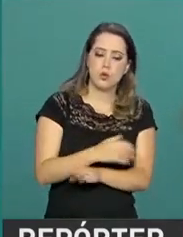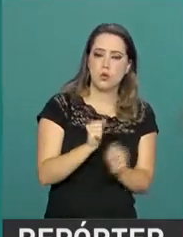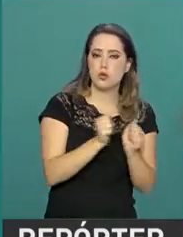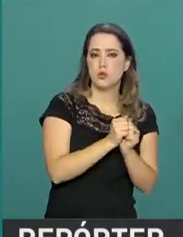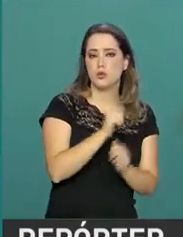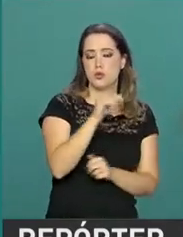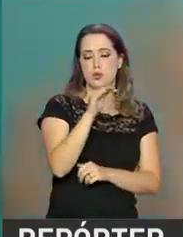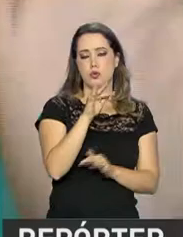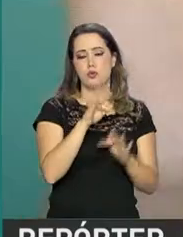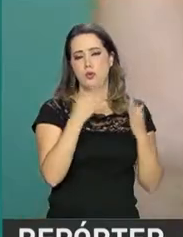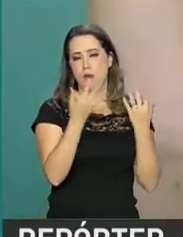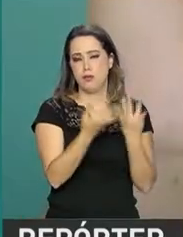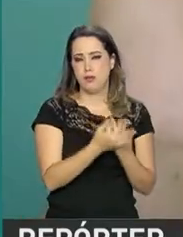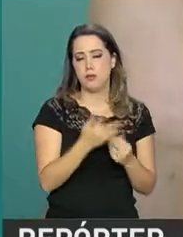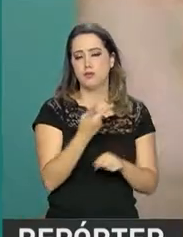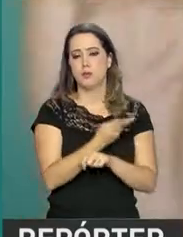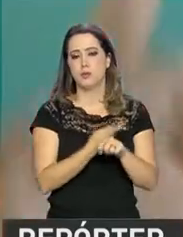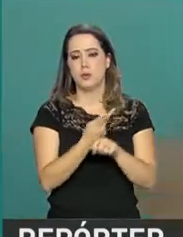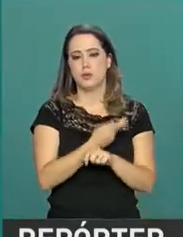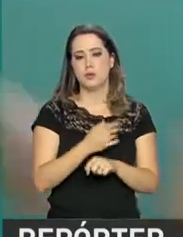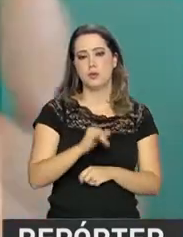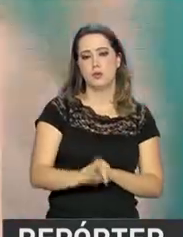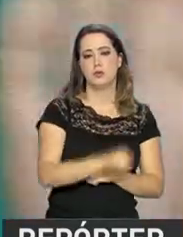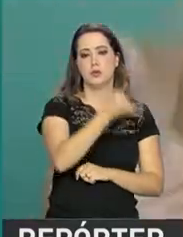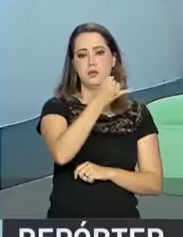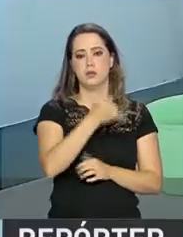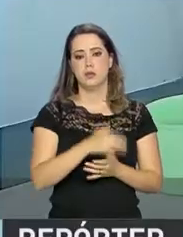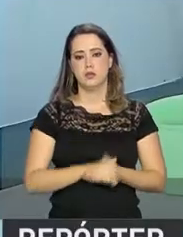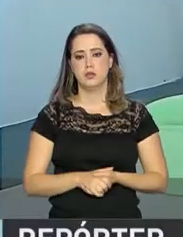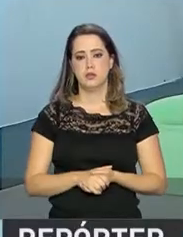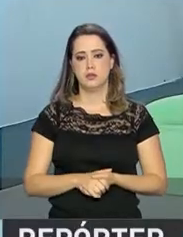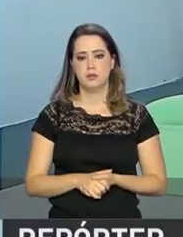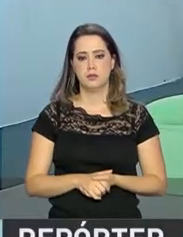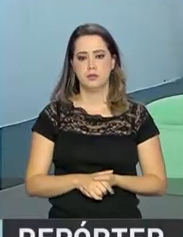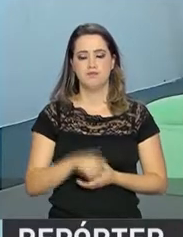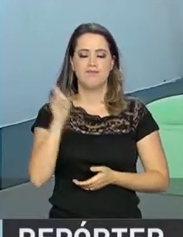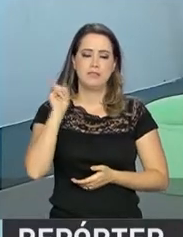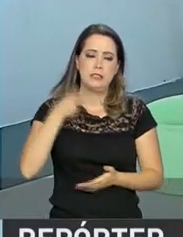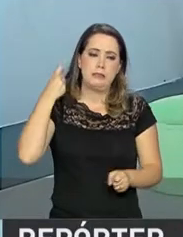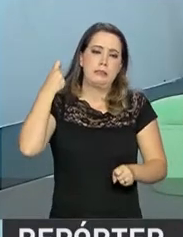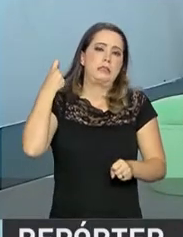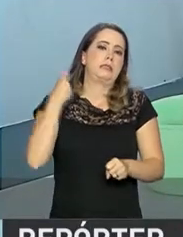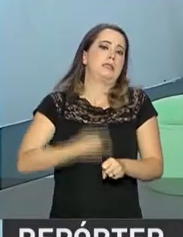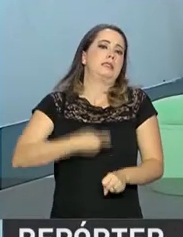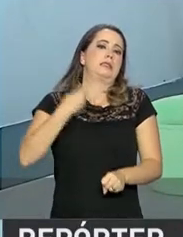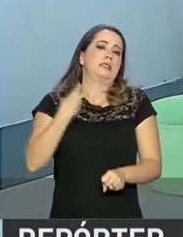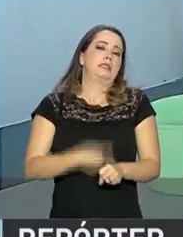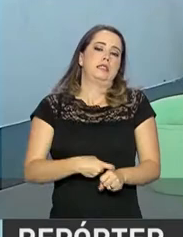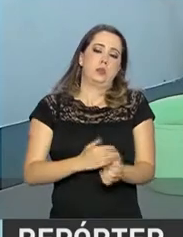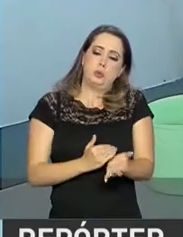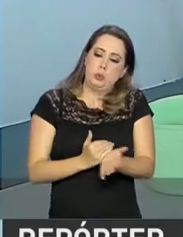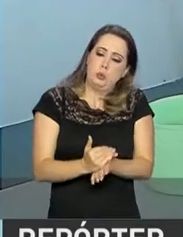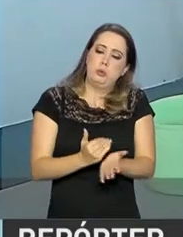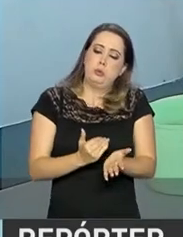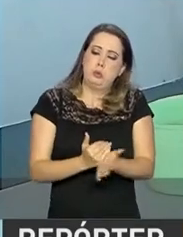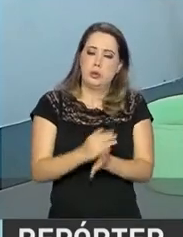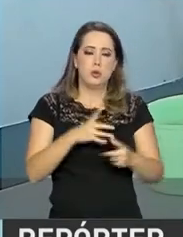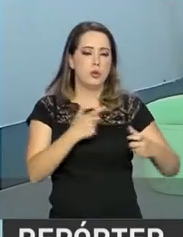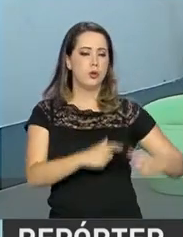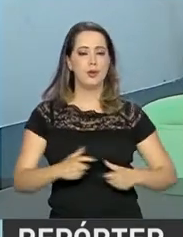a fronteira em busca de oportunidades e durou todo o princípio em toda parte e